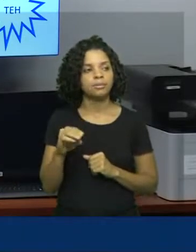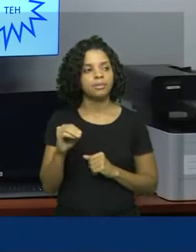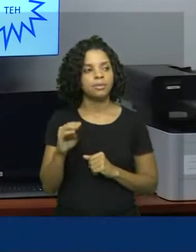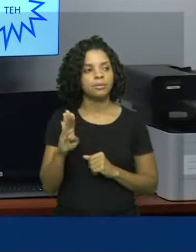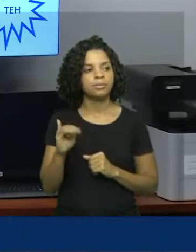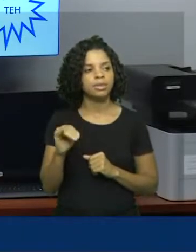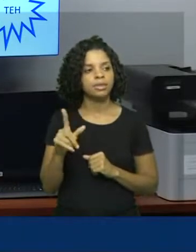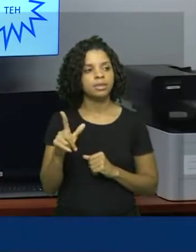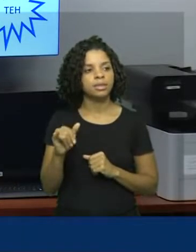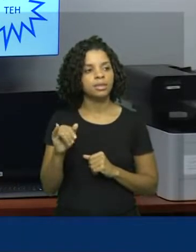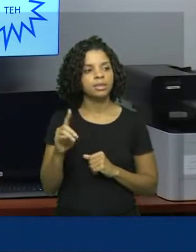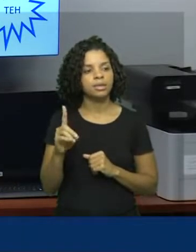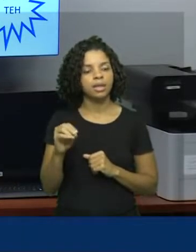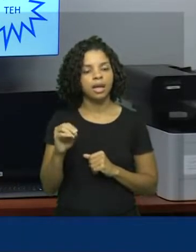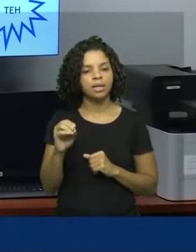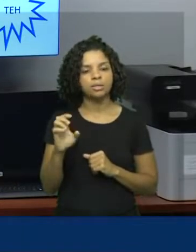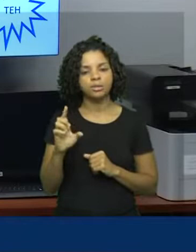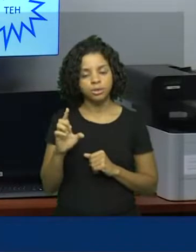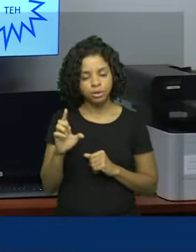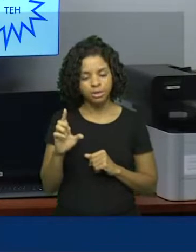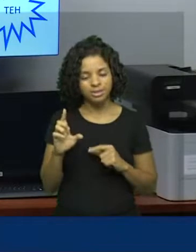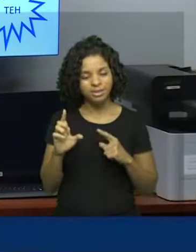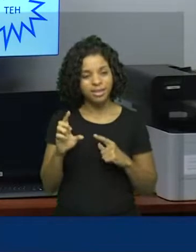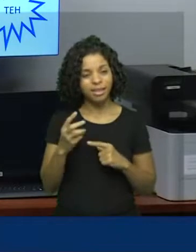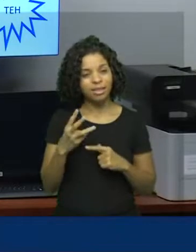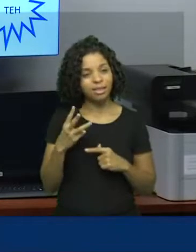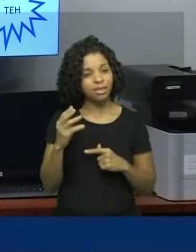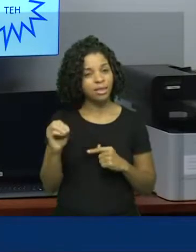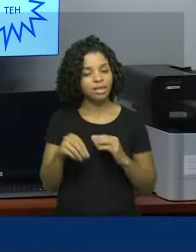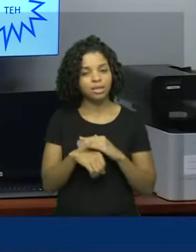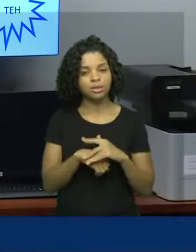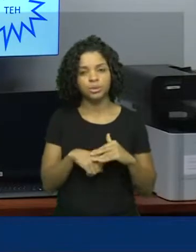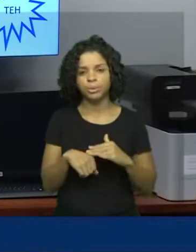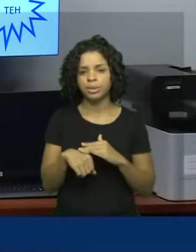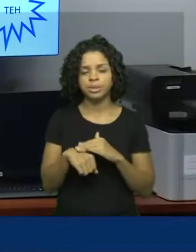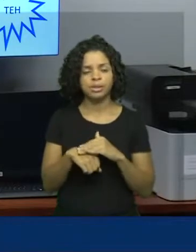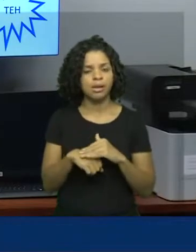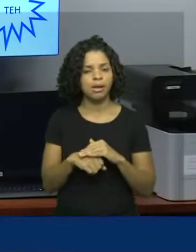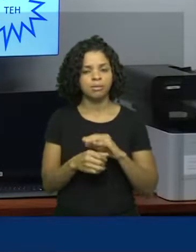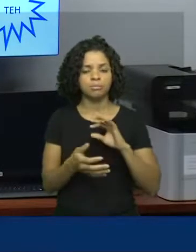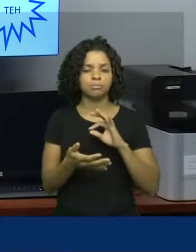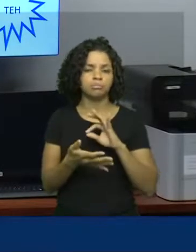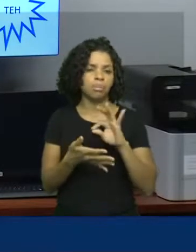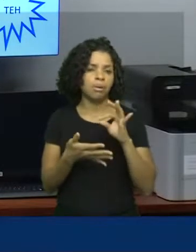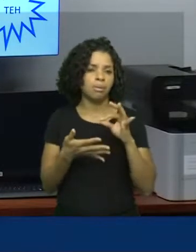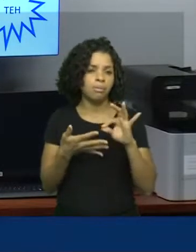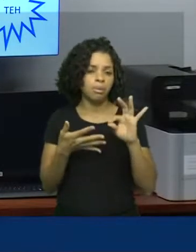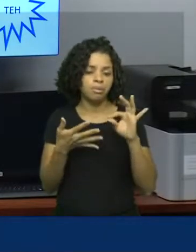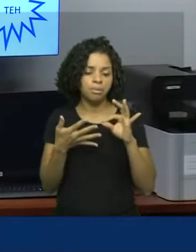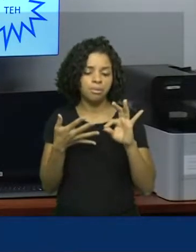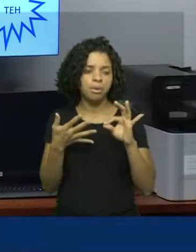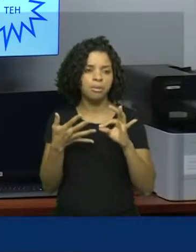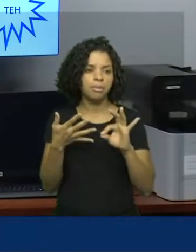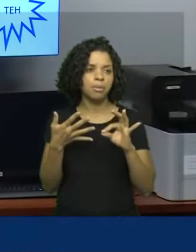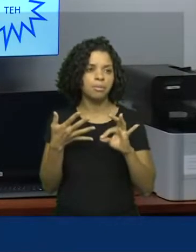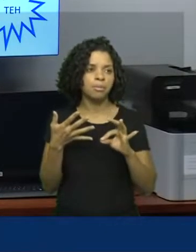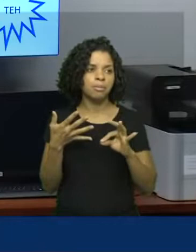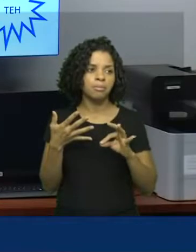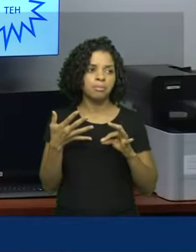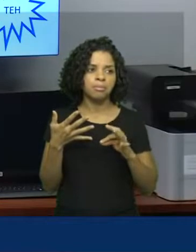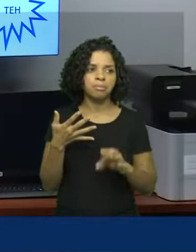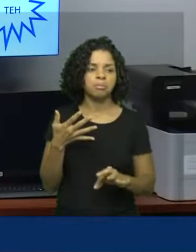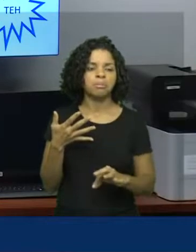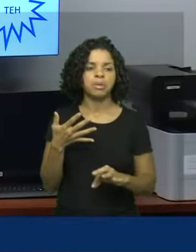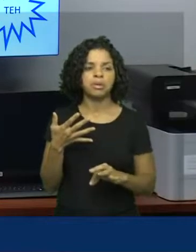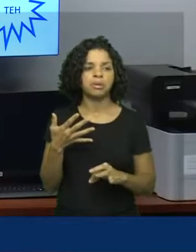da SED, como a síndrome de Marfan, a síndrome da osteogênese imperfeita, sequência